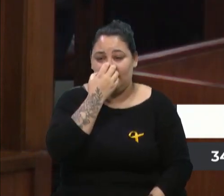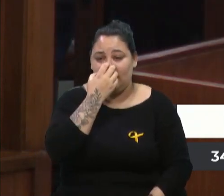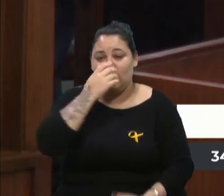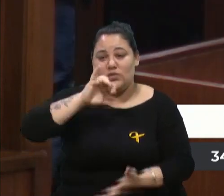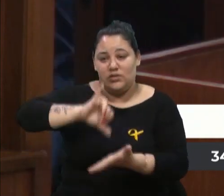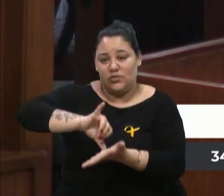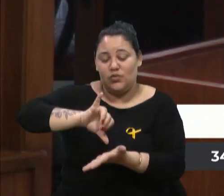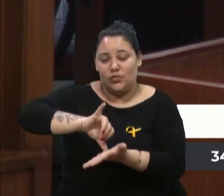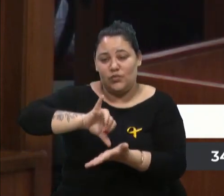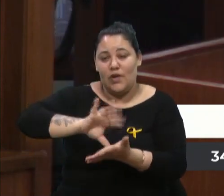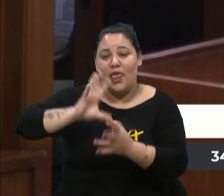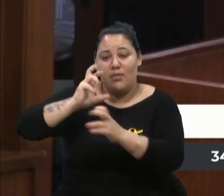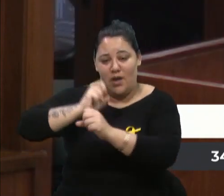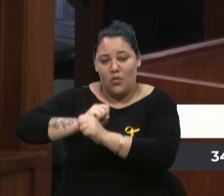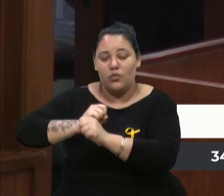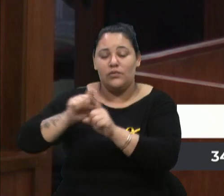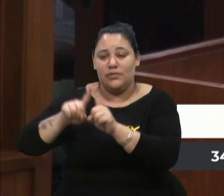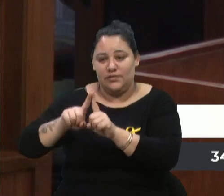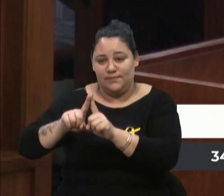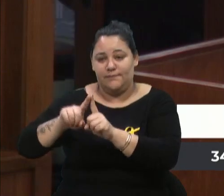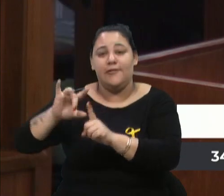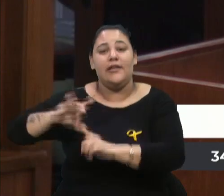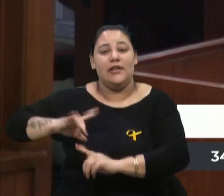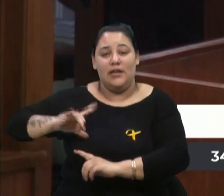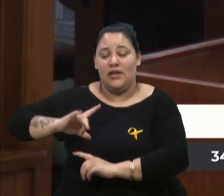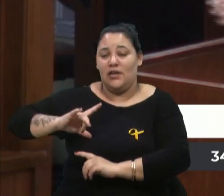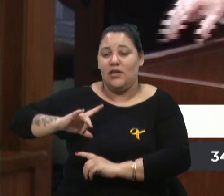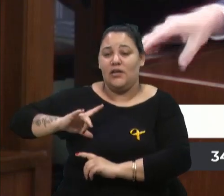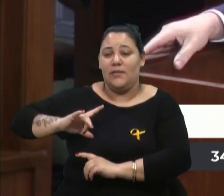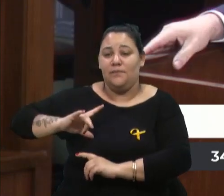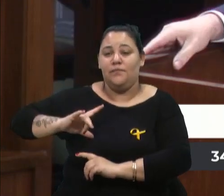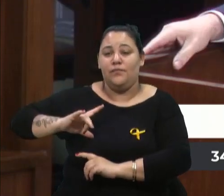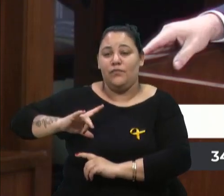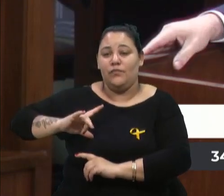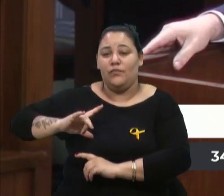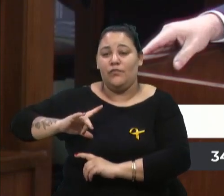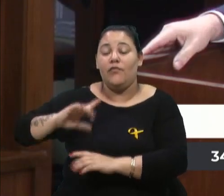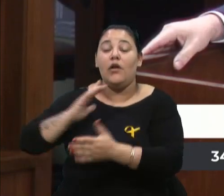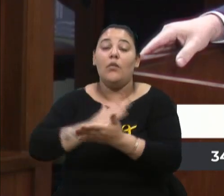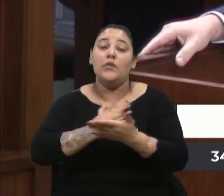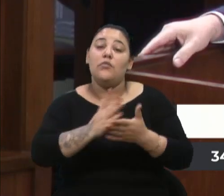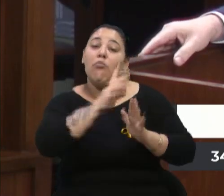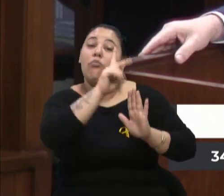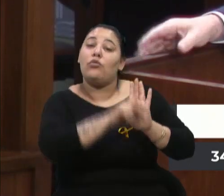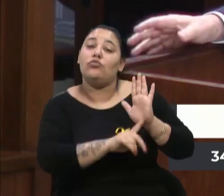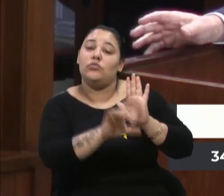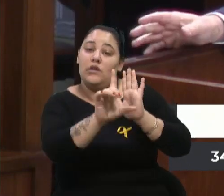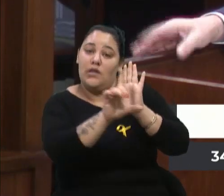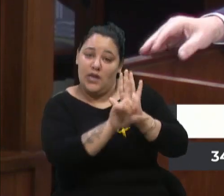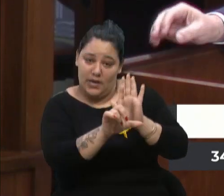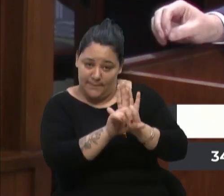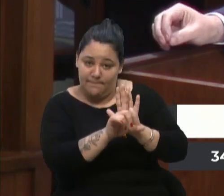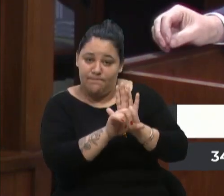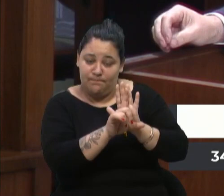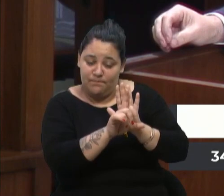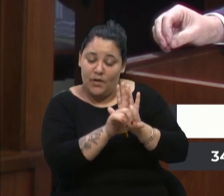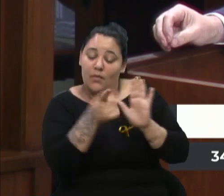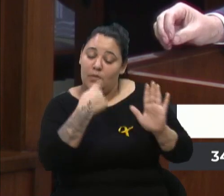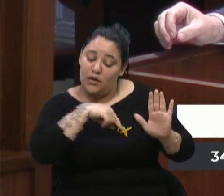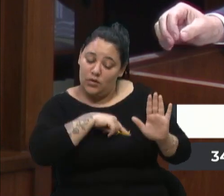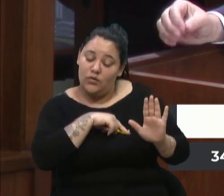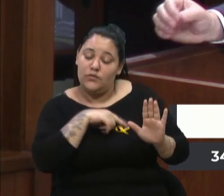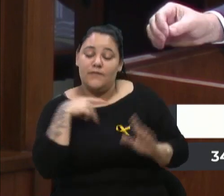Vai entrar em breve também um projeto de lei para que a gente aprecie e